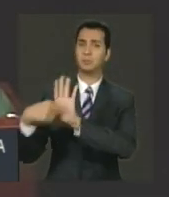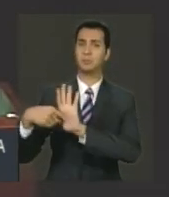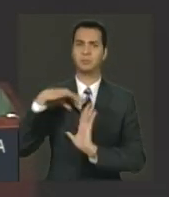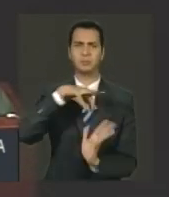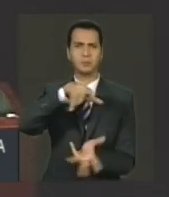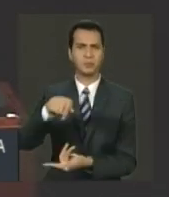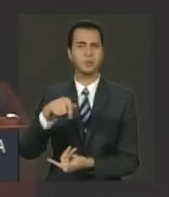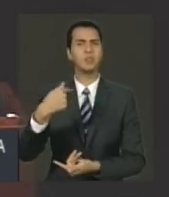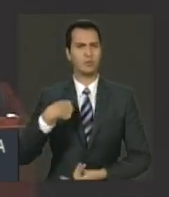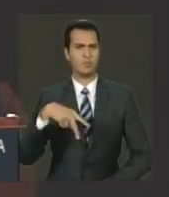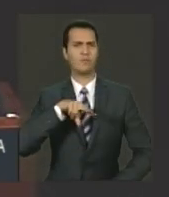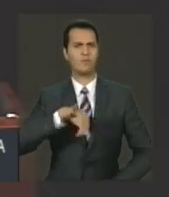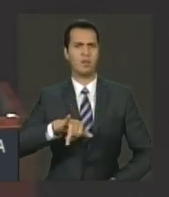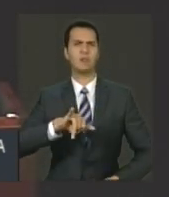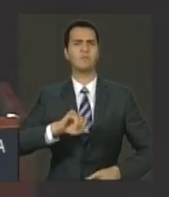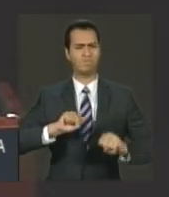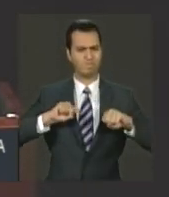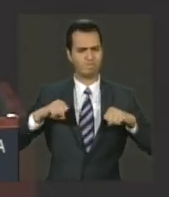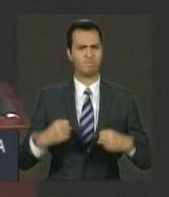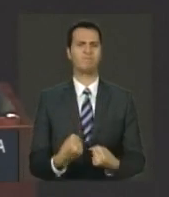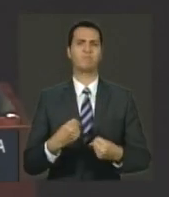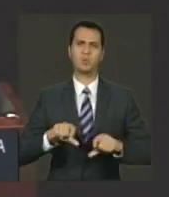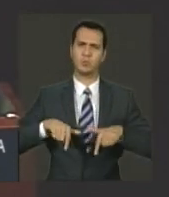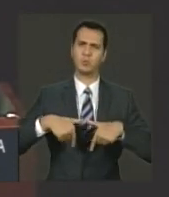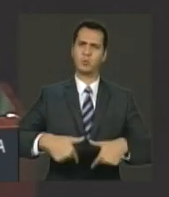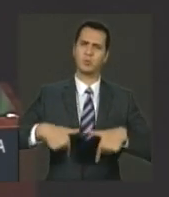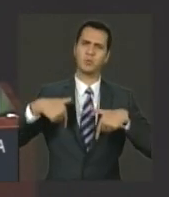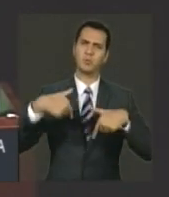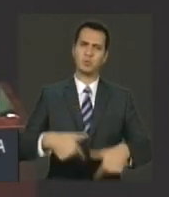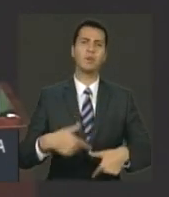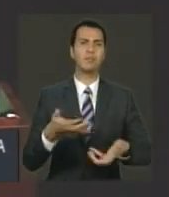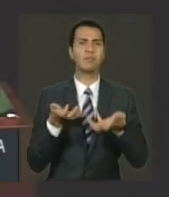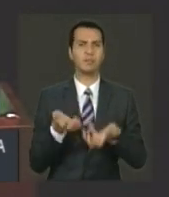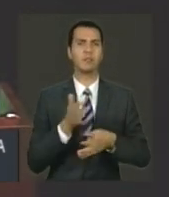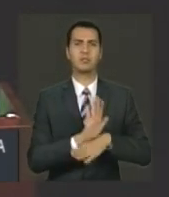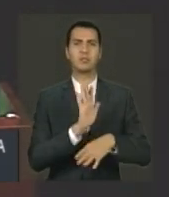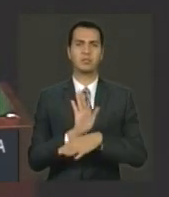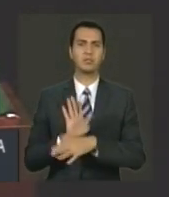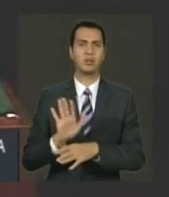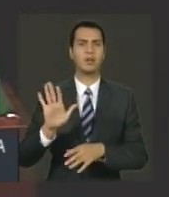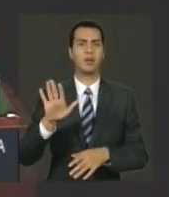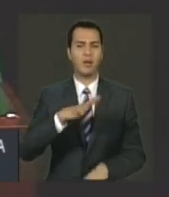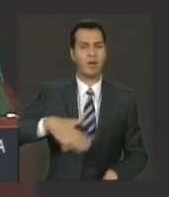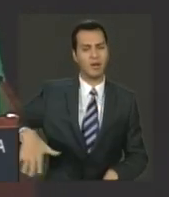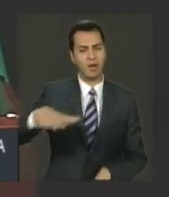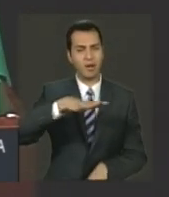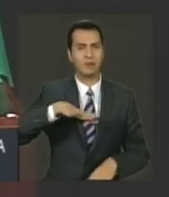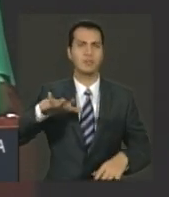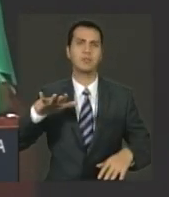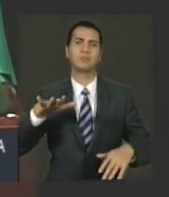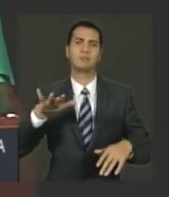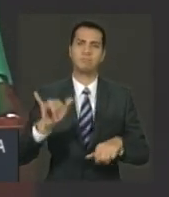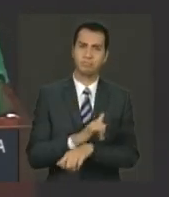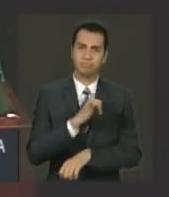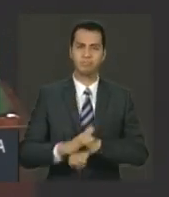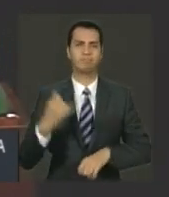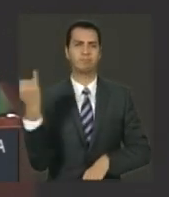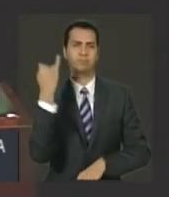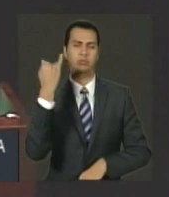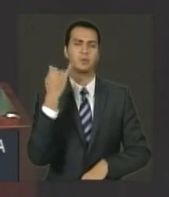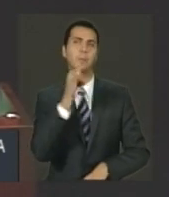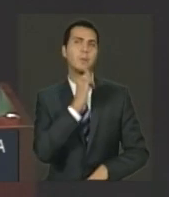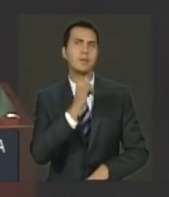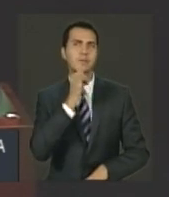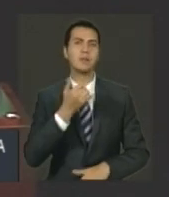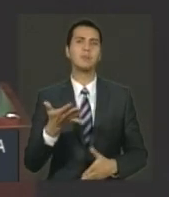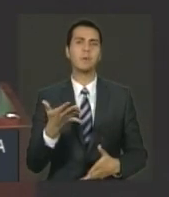Dedicarei grande energia ao desenvolvimento de algumas áreas estratégicas, dentre elas, a